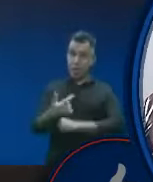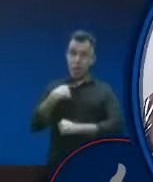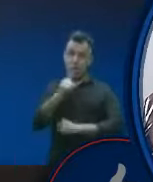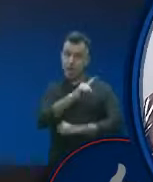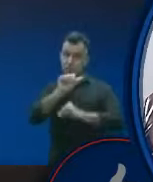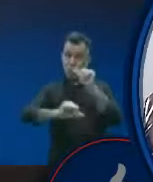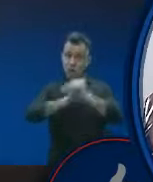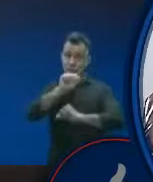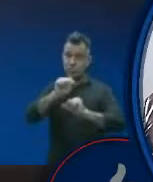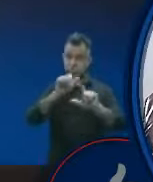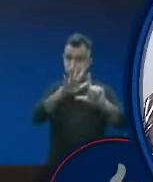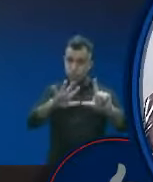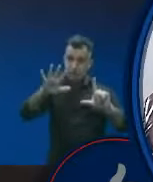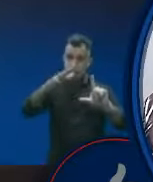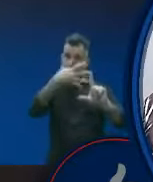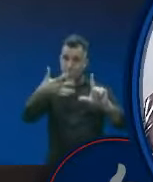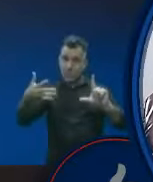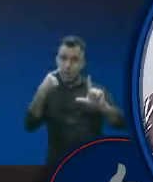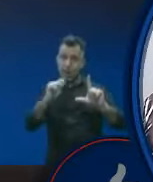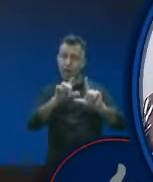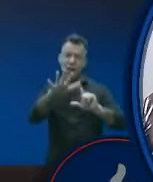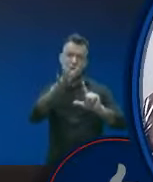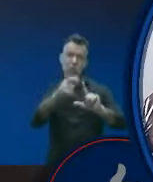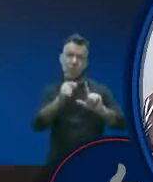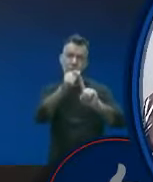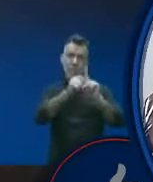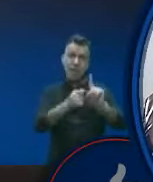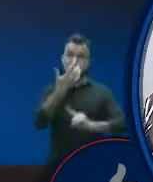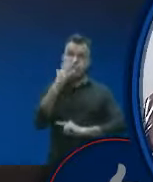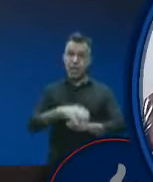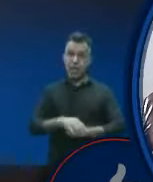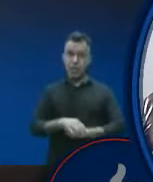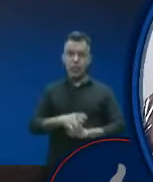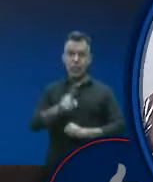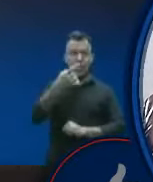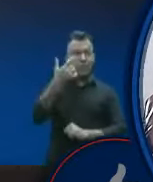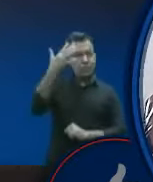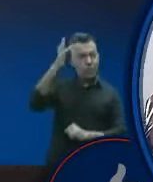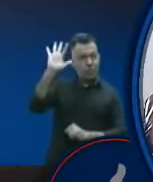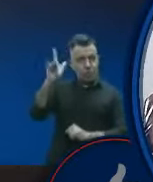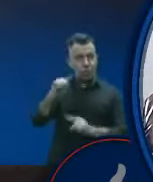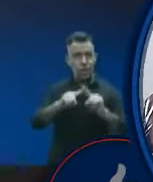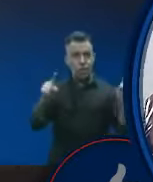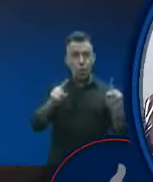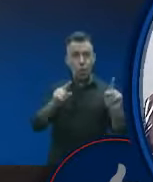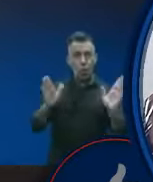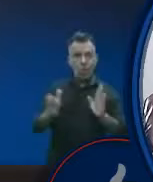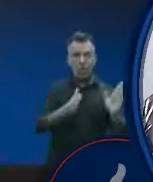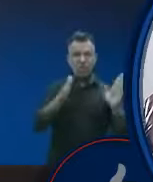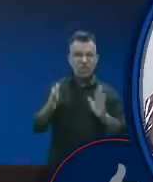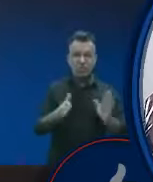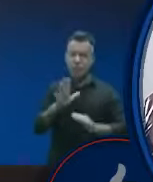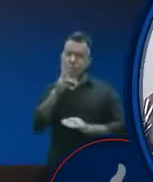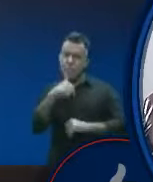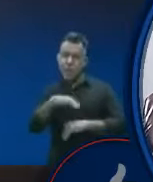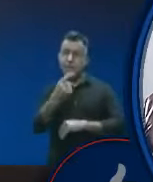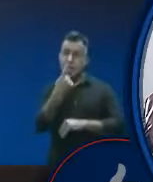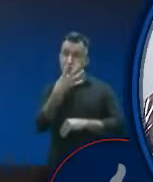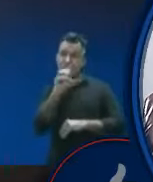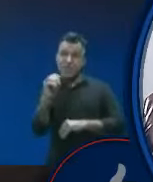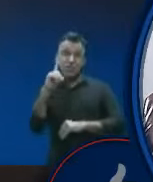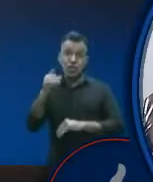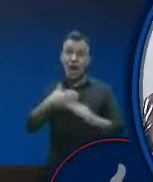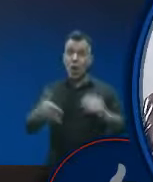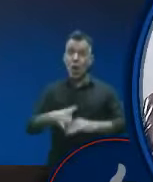Agora, tocamos a plataforma de onboard sellers em meados de fevereiro. Para vocês terem uma ideia, um processo que demorava mais de 140